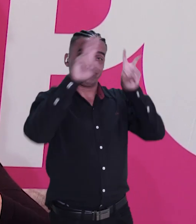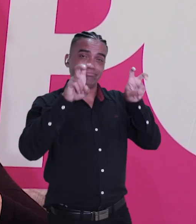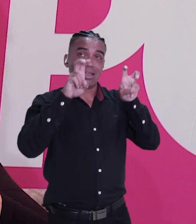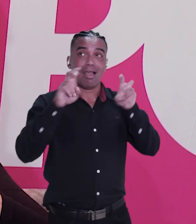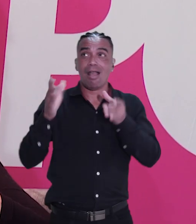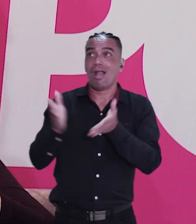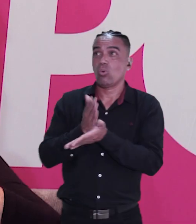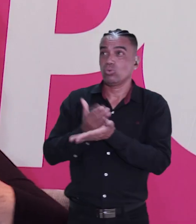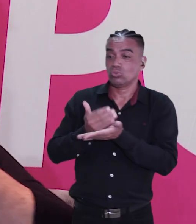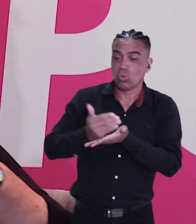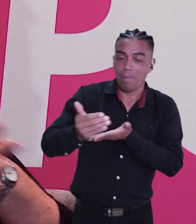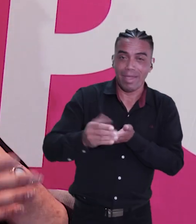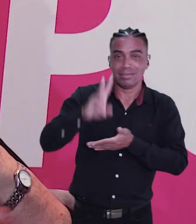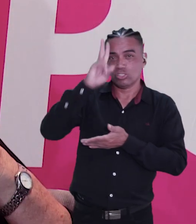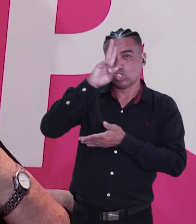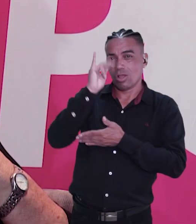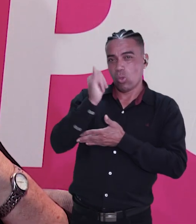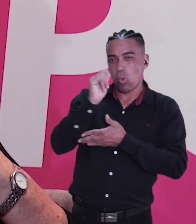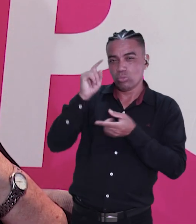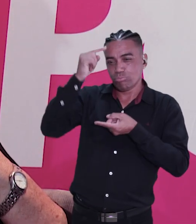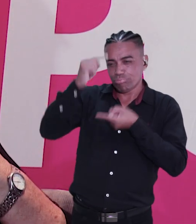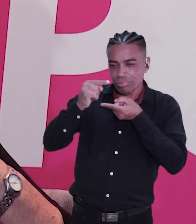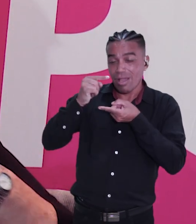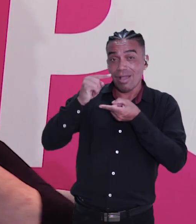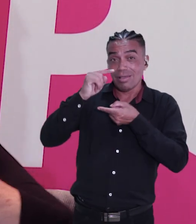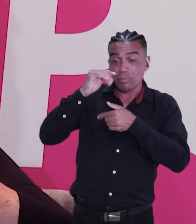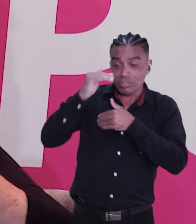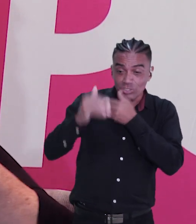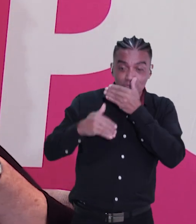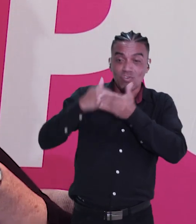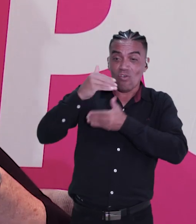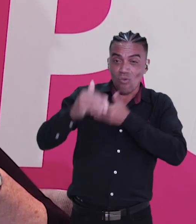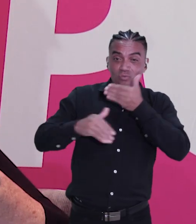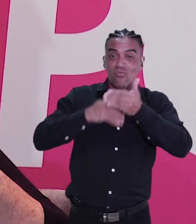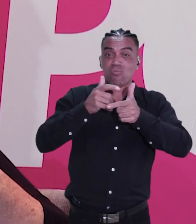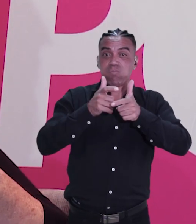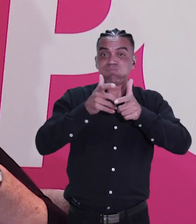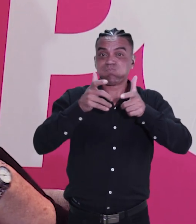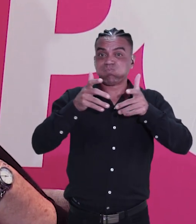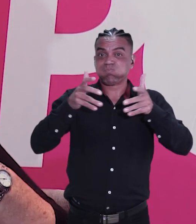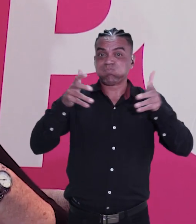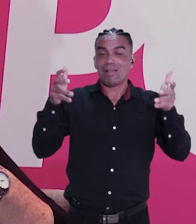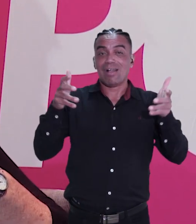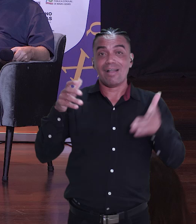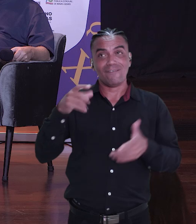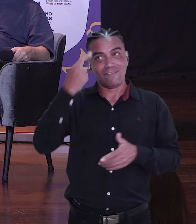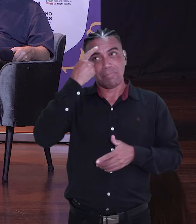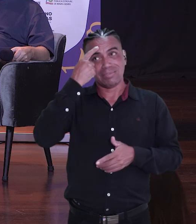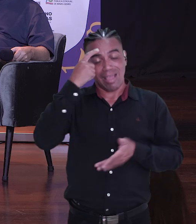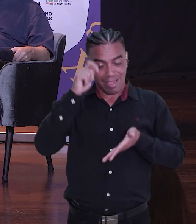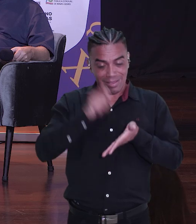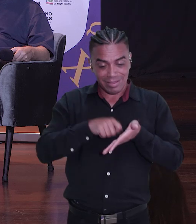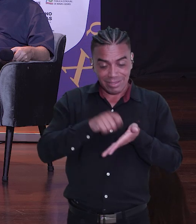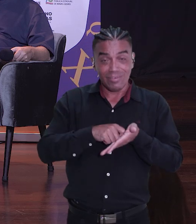alguns livros começam como um conto mínimo e se desenvolvem e se transformam. Quando você